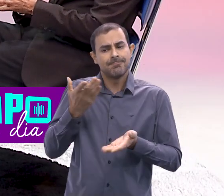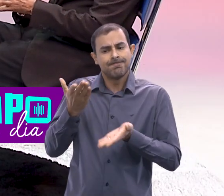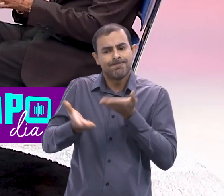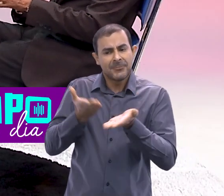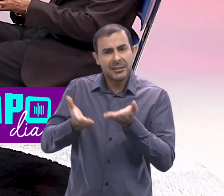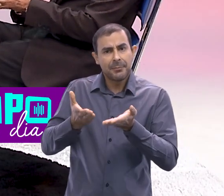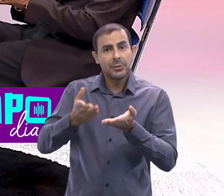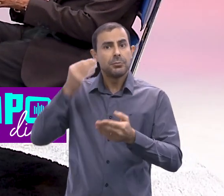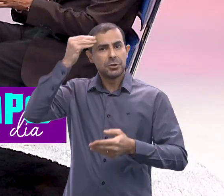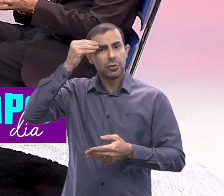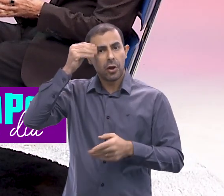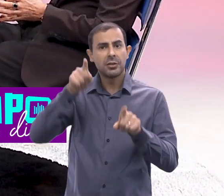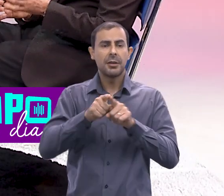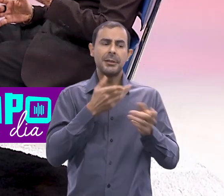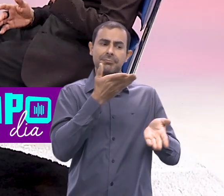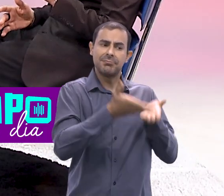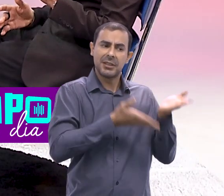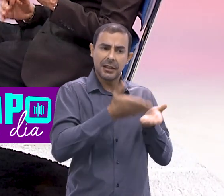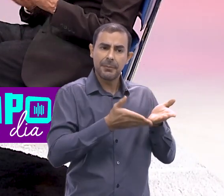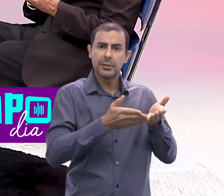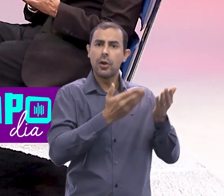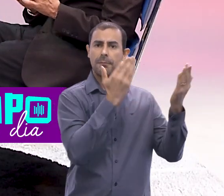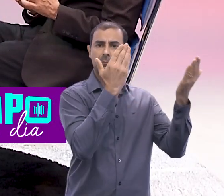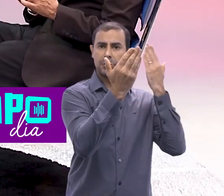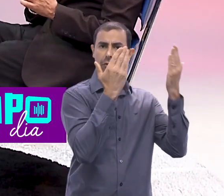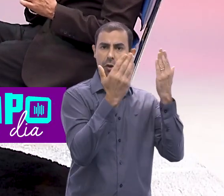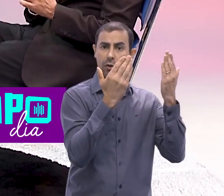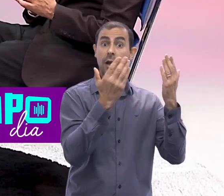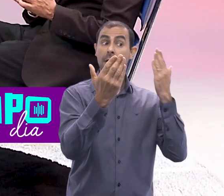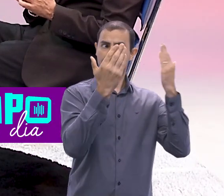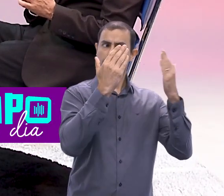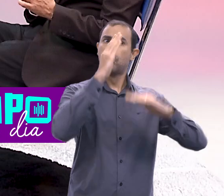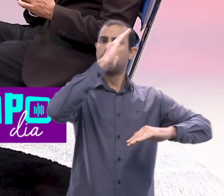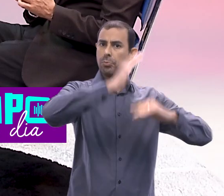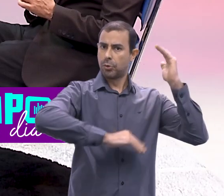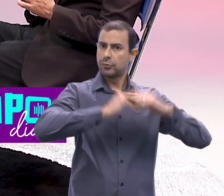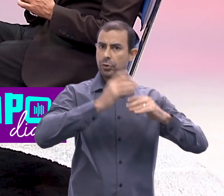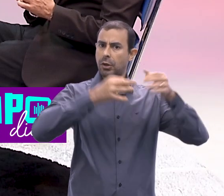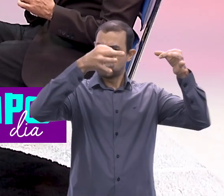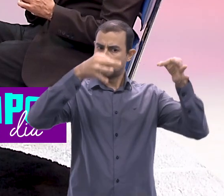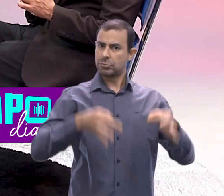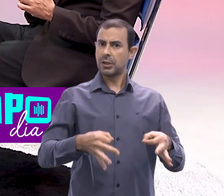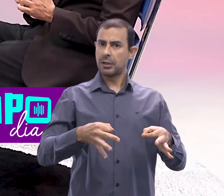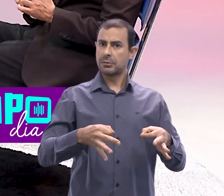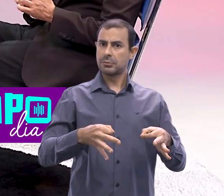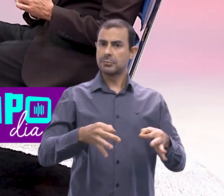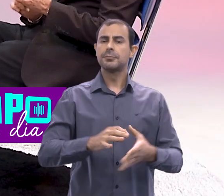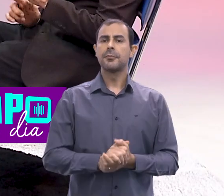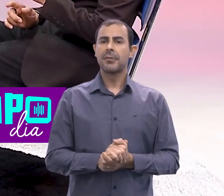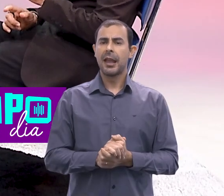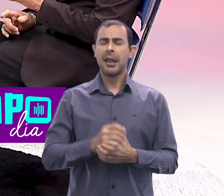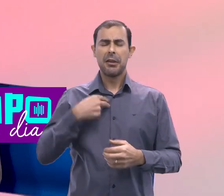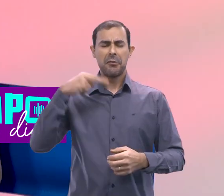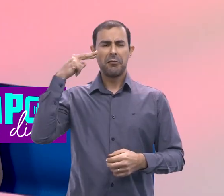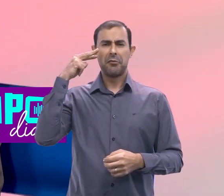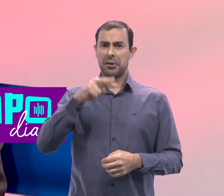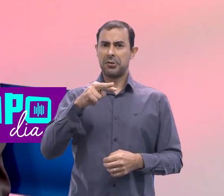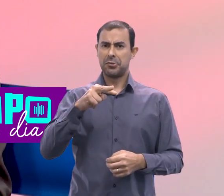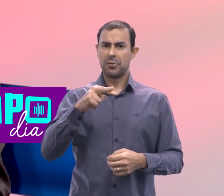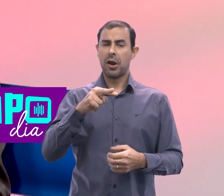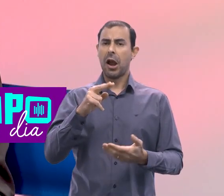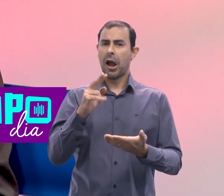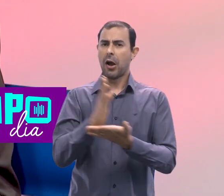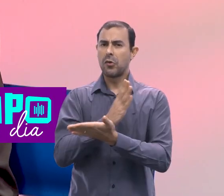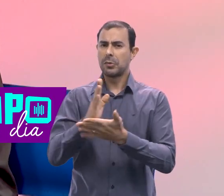e o manejo terapêutico com psicólogo. Psicólogo registrado no Conselho Regional de Psicologia. Eu tenho visto